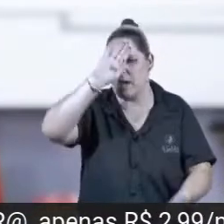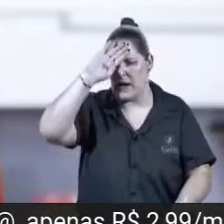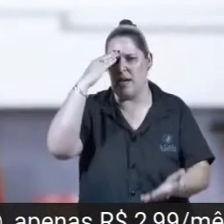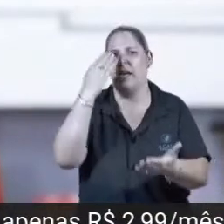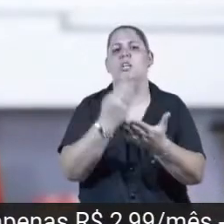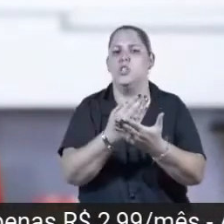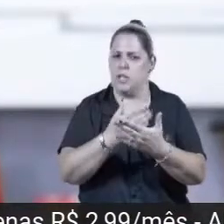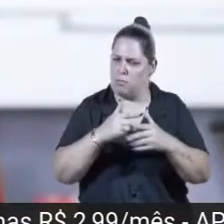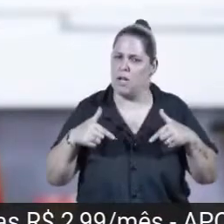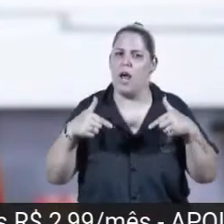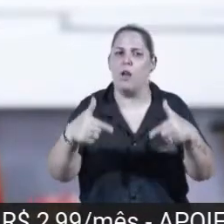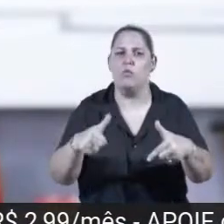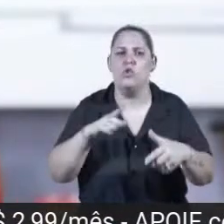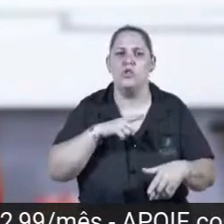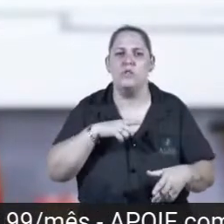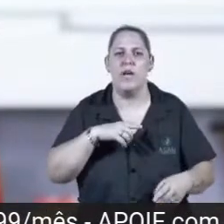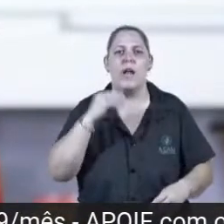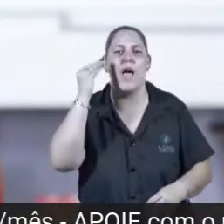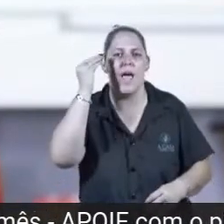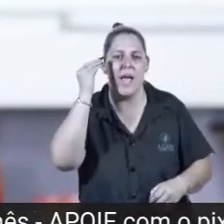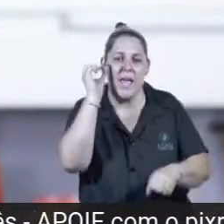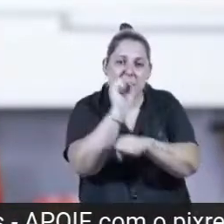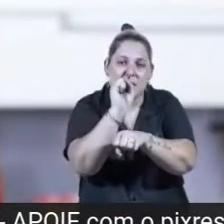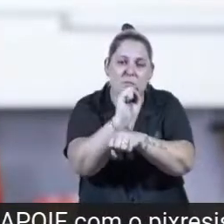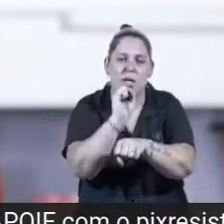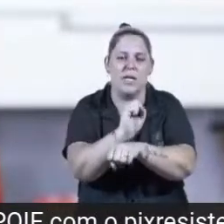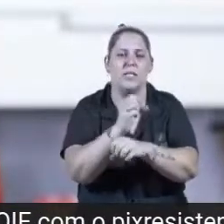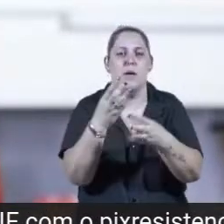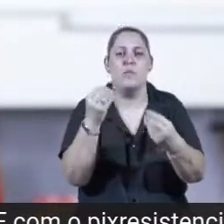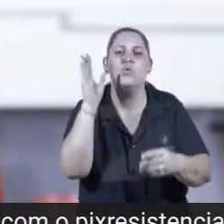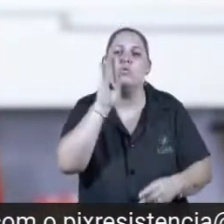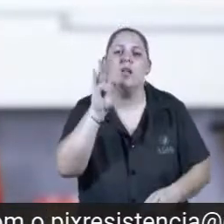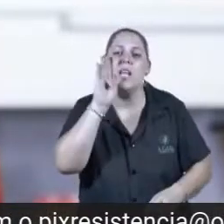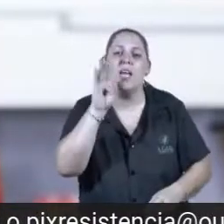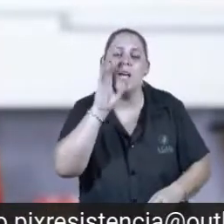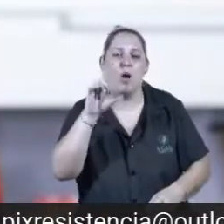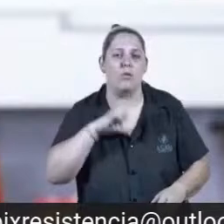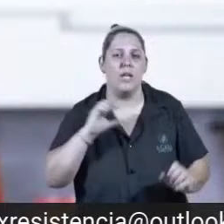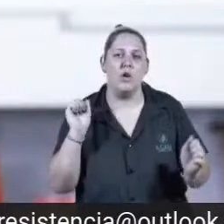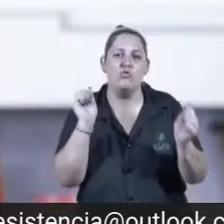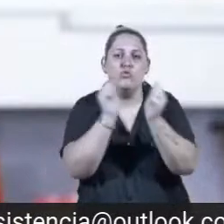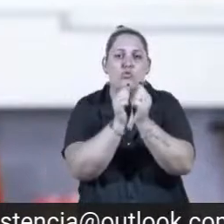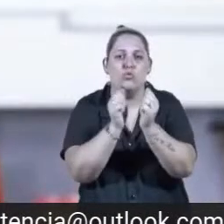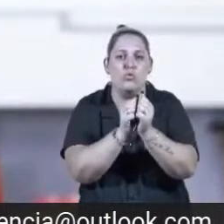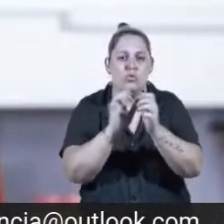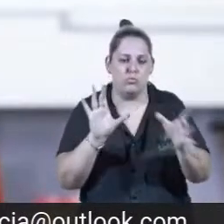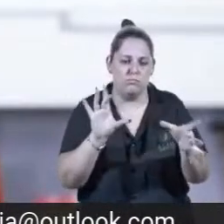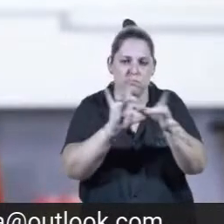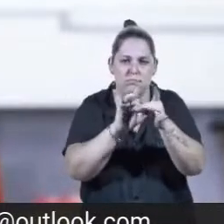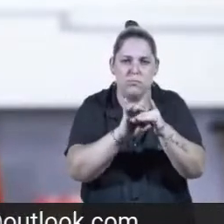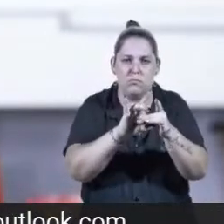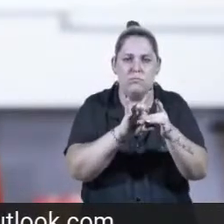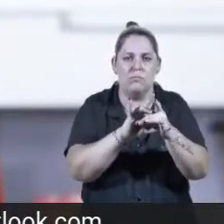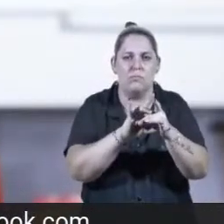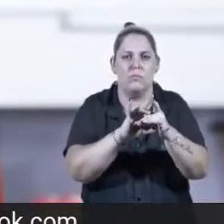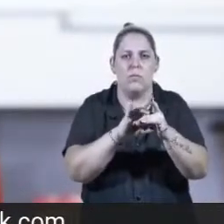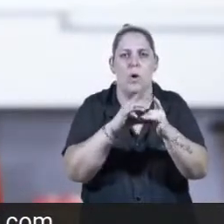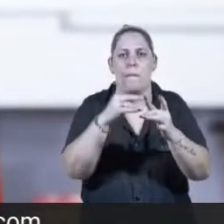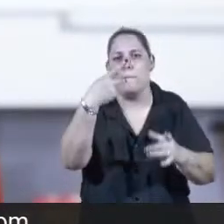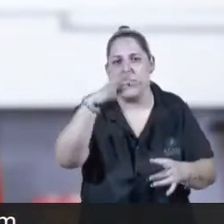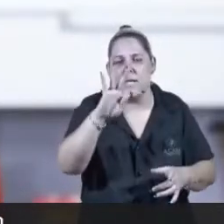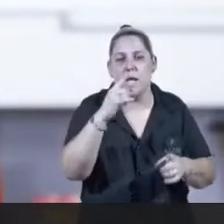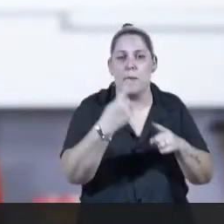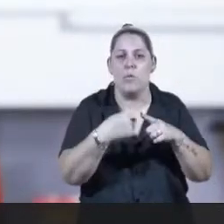acreditaram nessa luta e tiveram essa esperança. Então é muito legal ter você hoje entrando nessas fileiras do partido, porque a